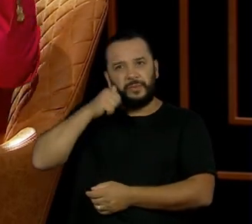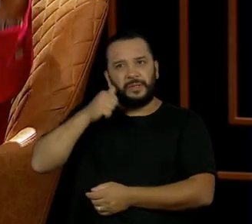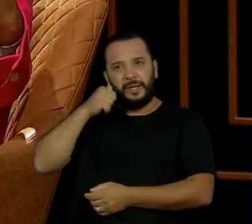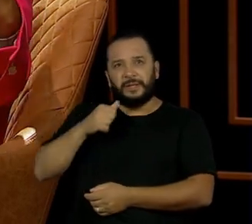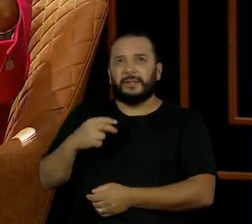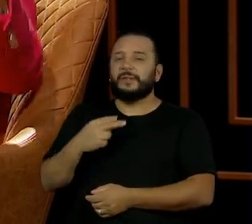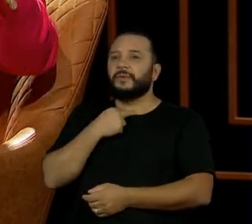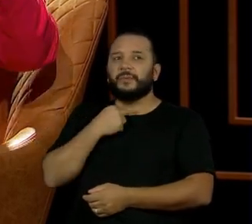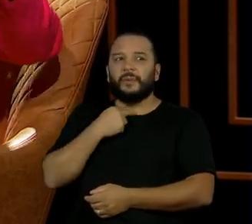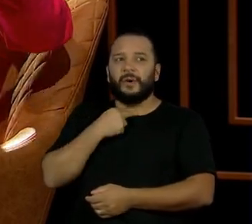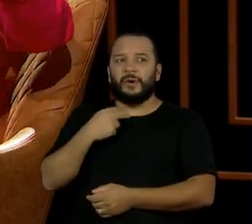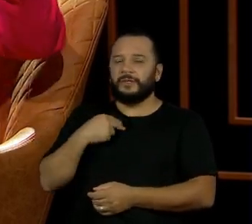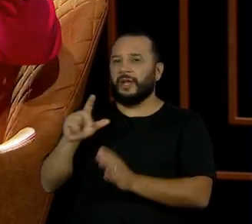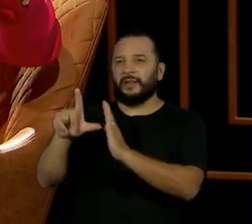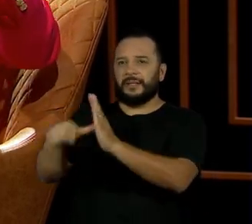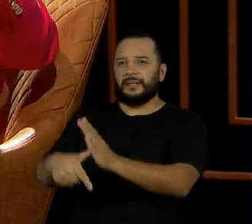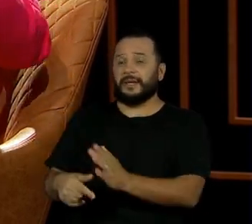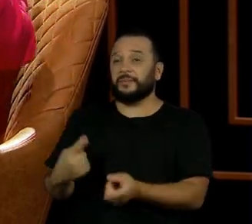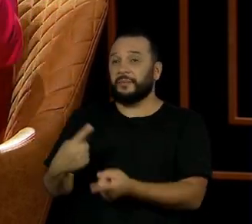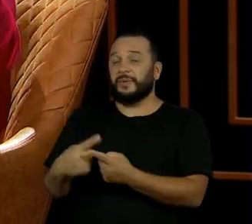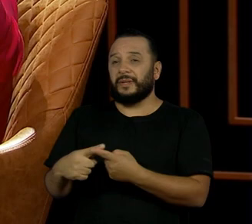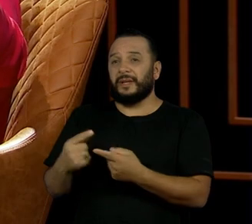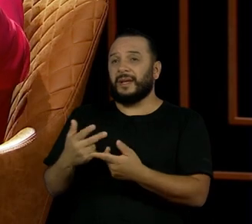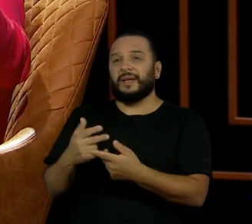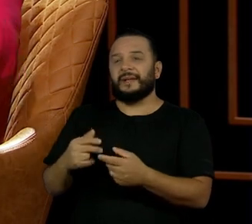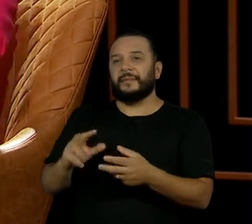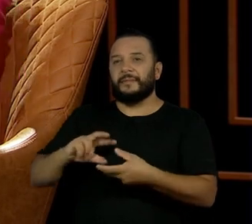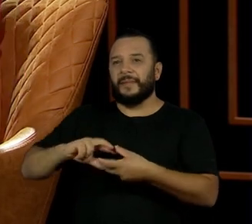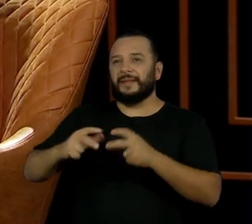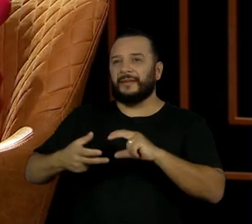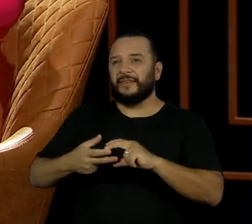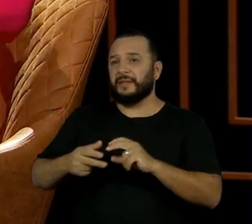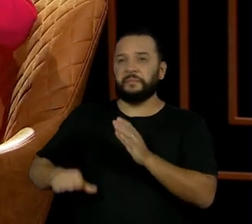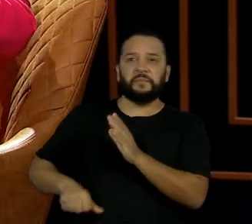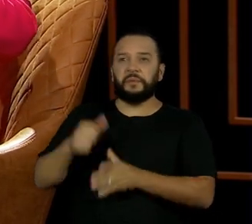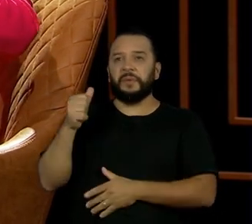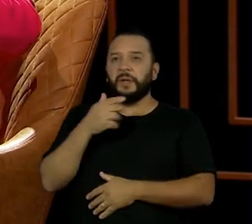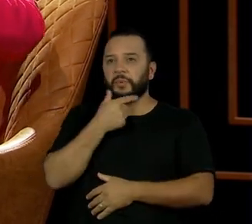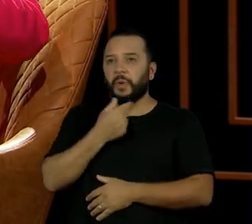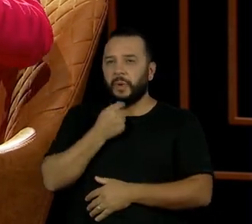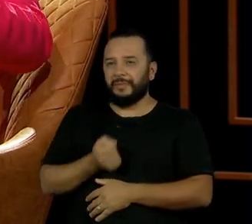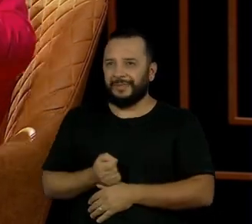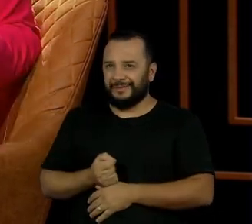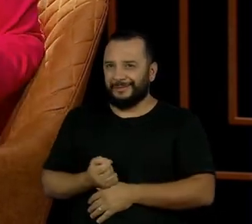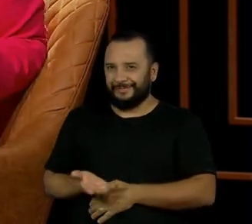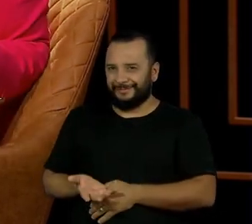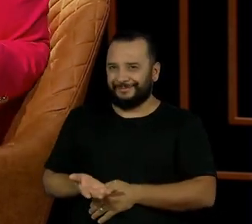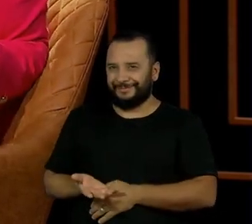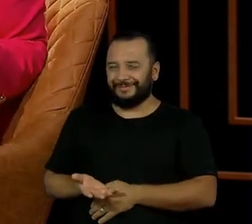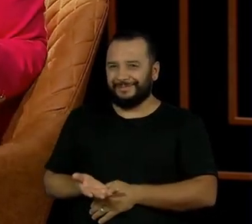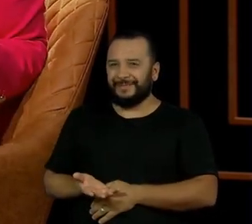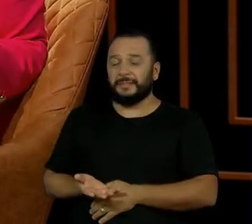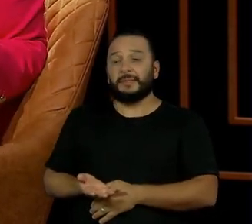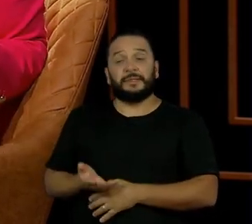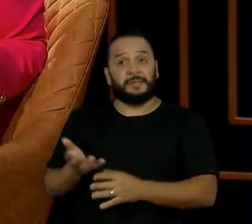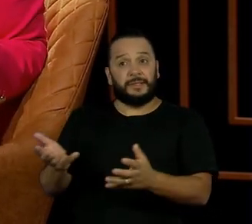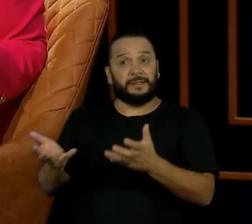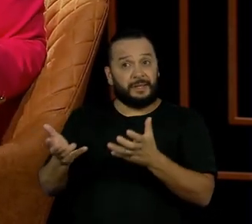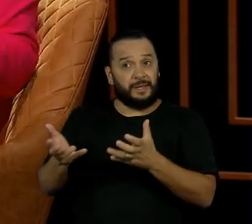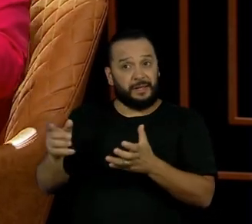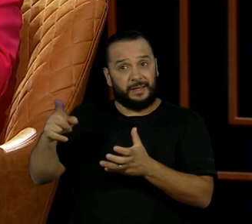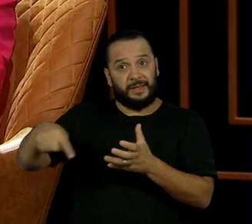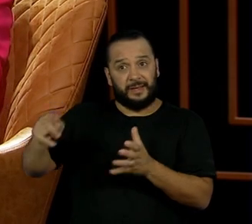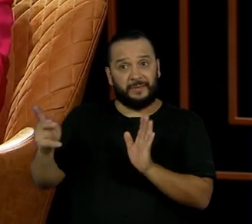poderíamos ficar atrás porque geralmente coisas assim são muito masculinas né primeiros homens e e elas queriam na verdade